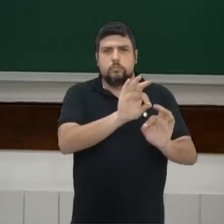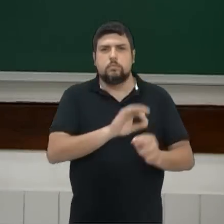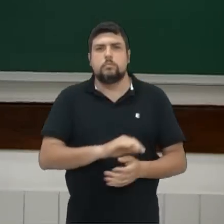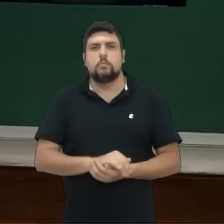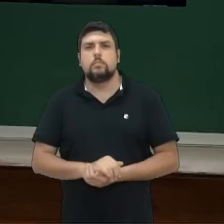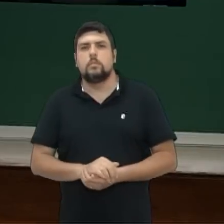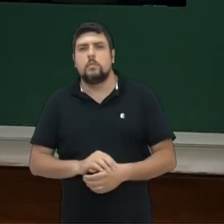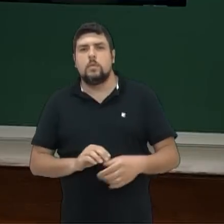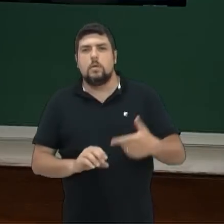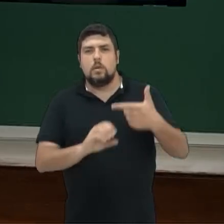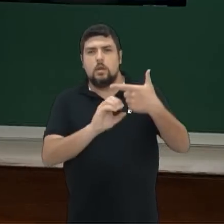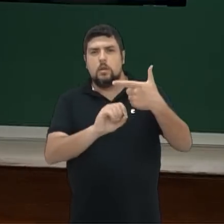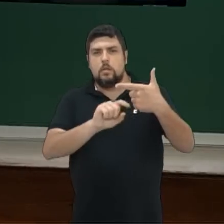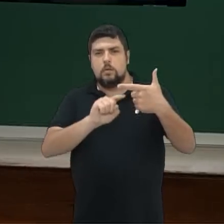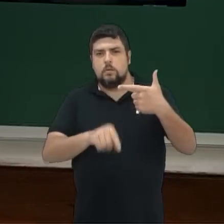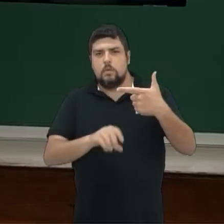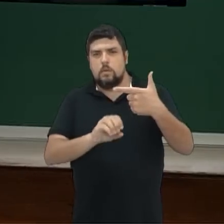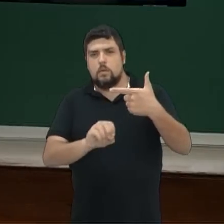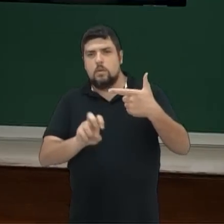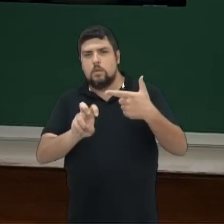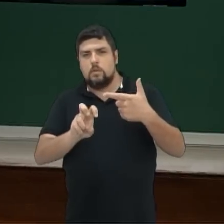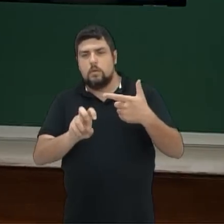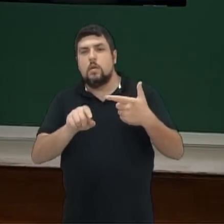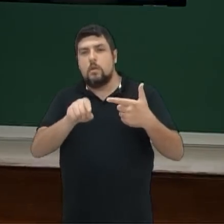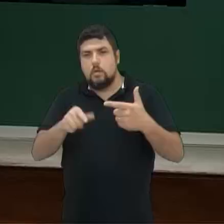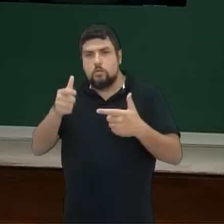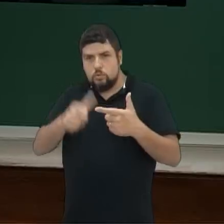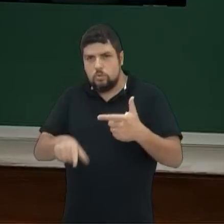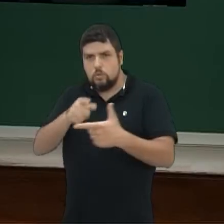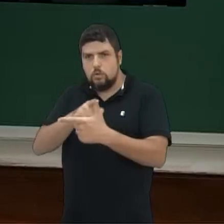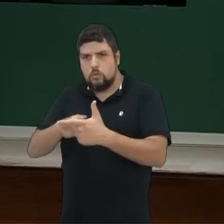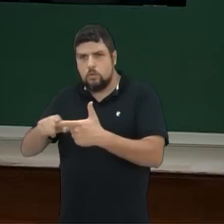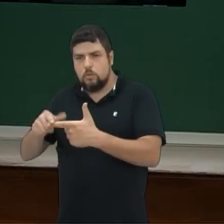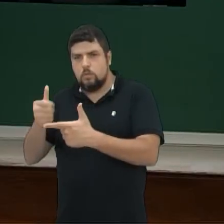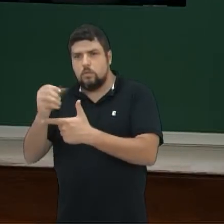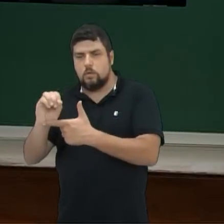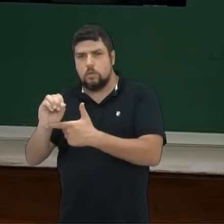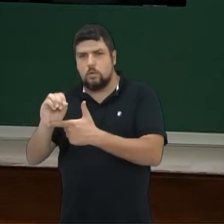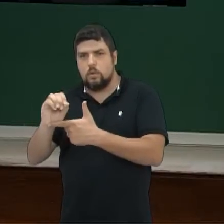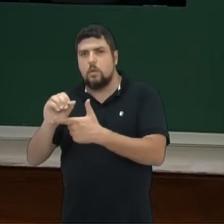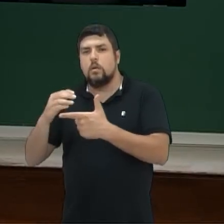0,05 divididos por 10. Vai ter